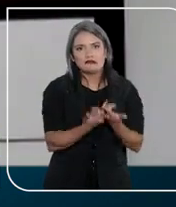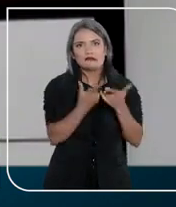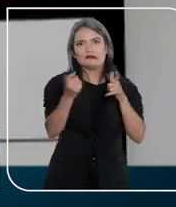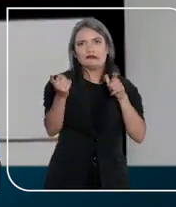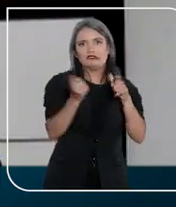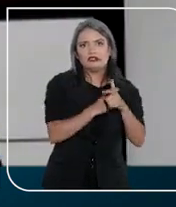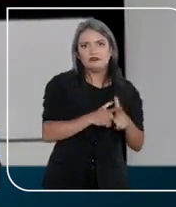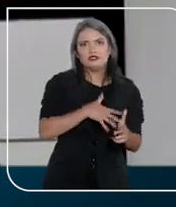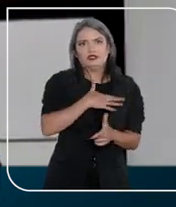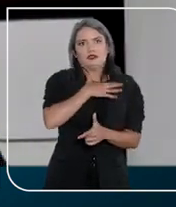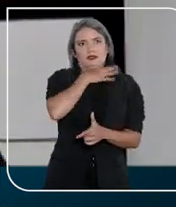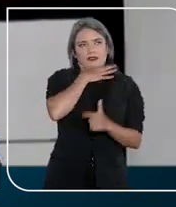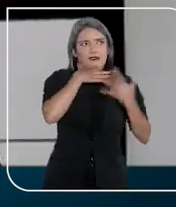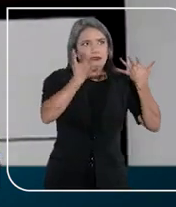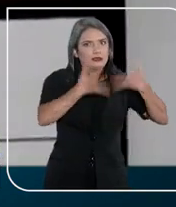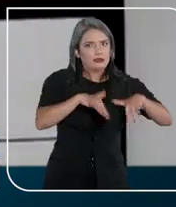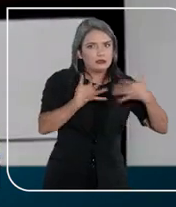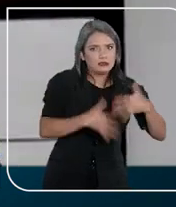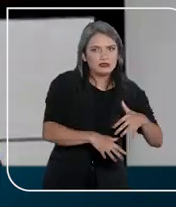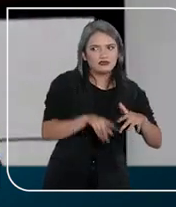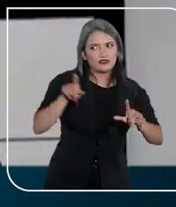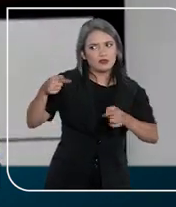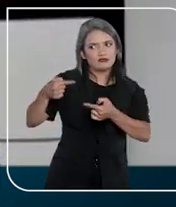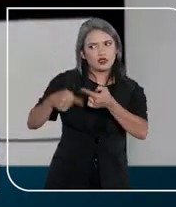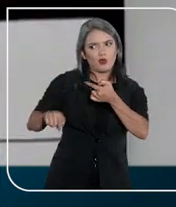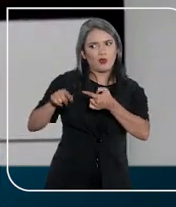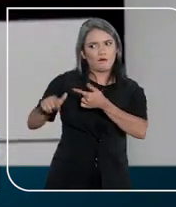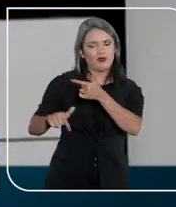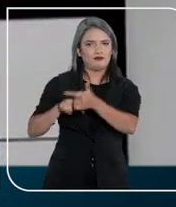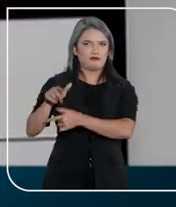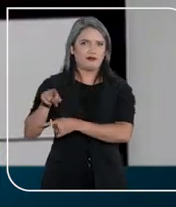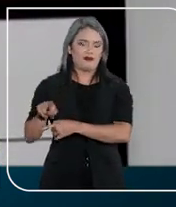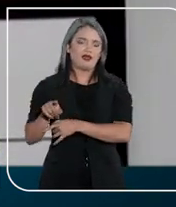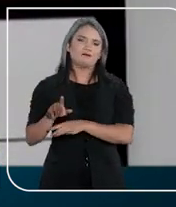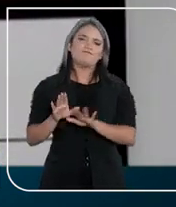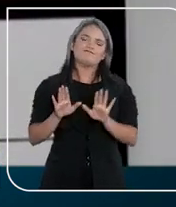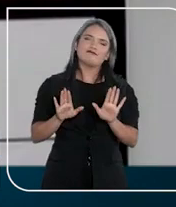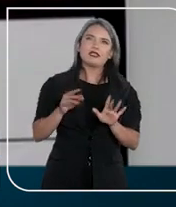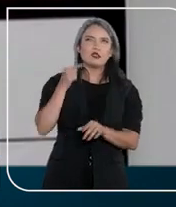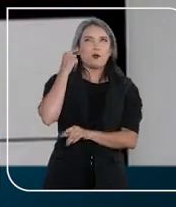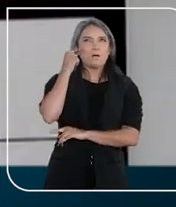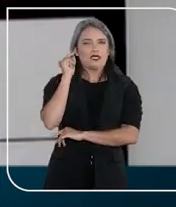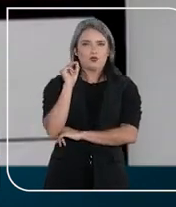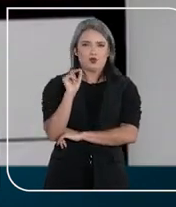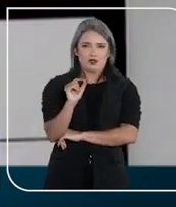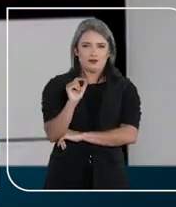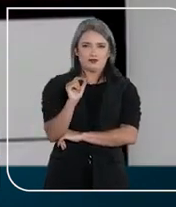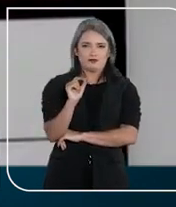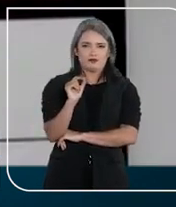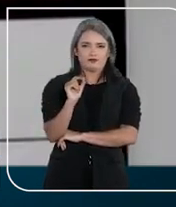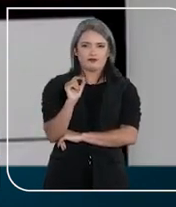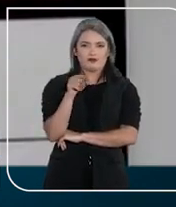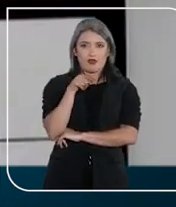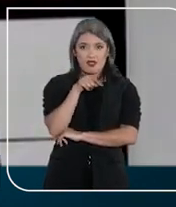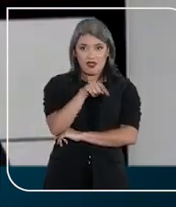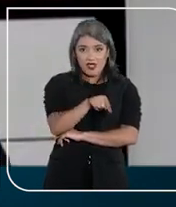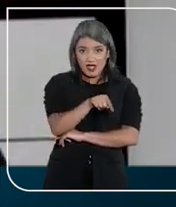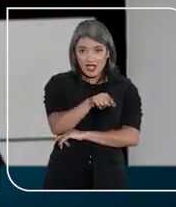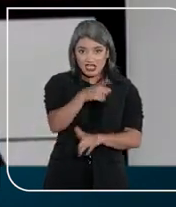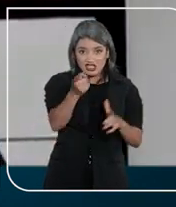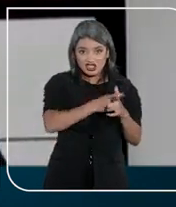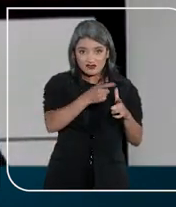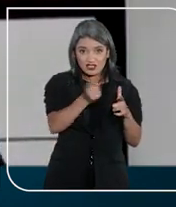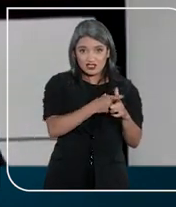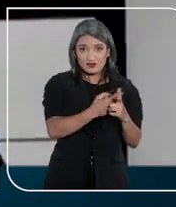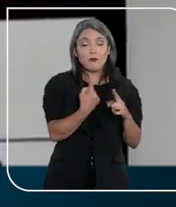situação financeira porque tem dívidas ou porque tem títulos protestados, eu sempre costumo pensar da seguinte forma: o indivíduo não paga porque não